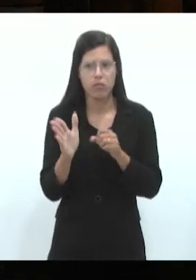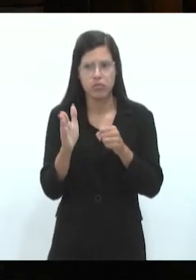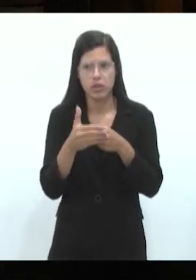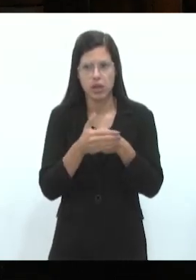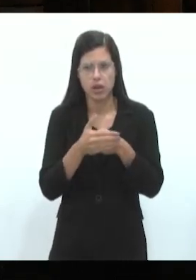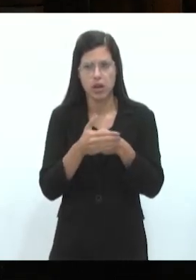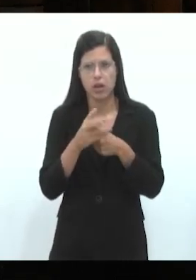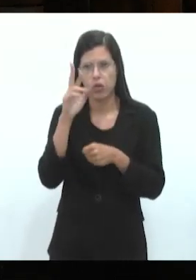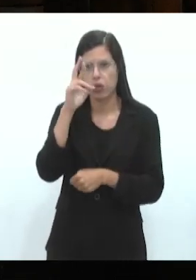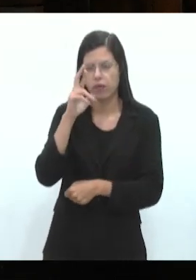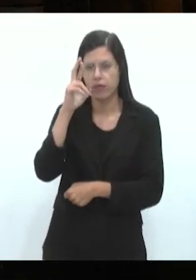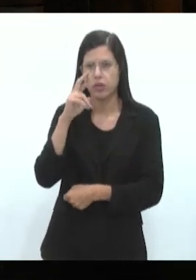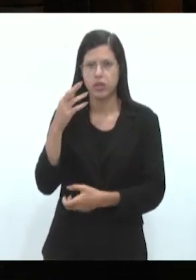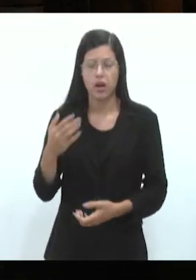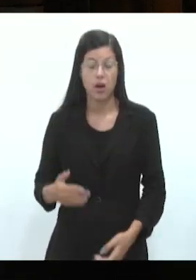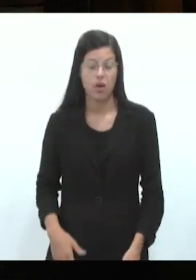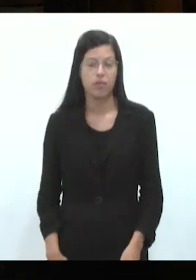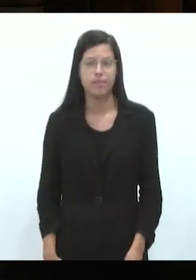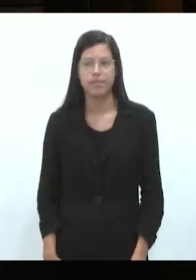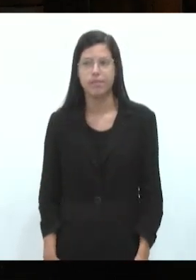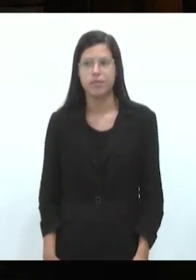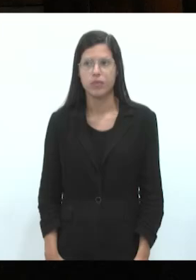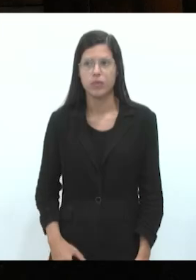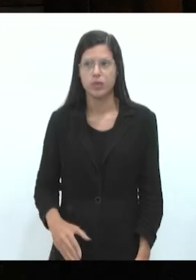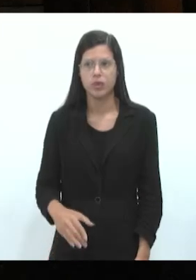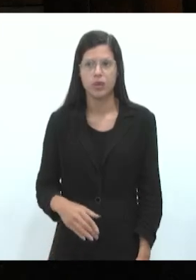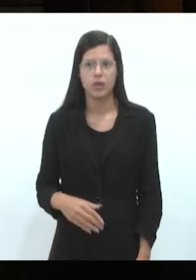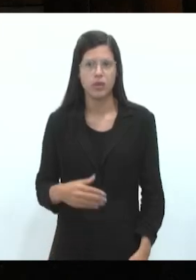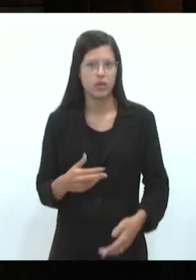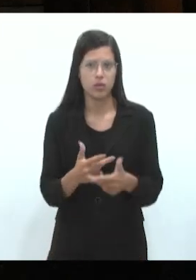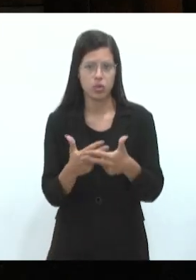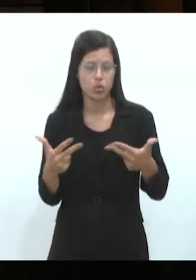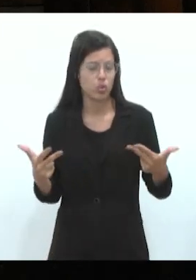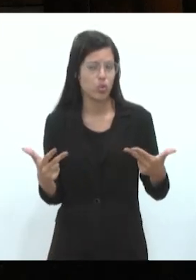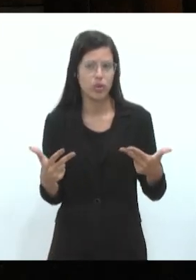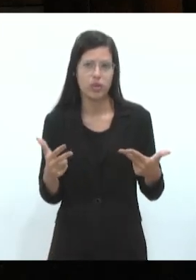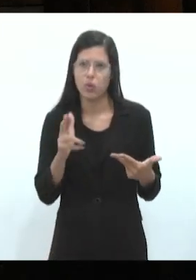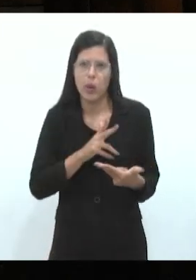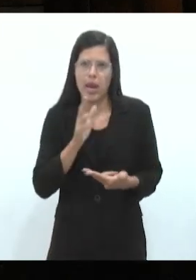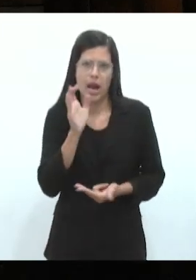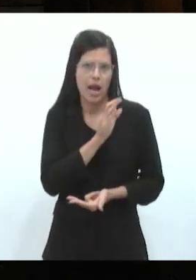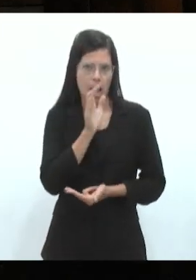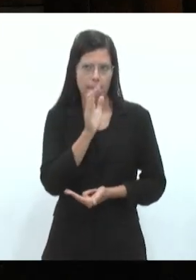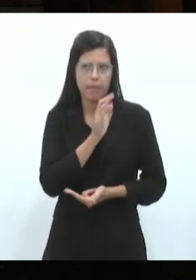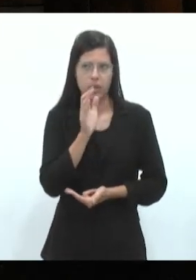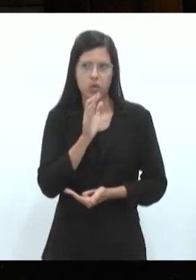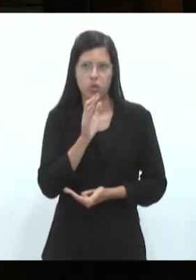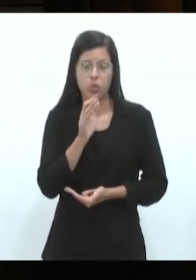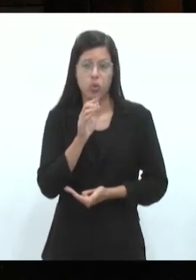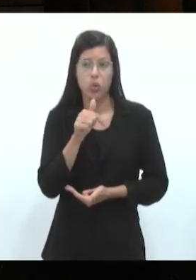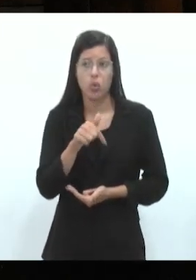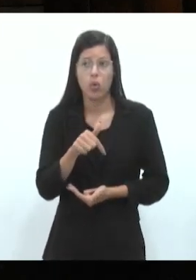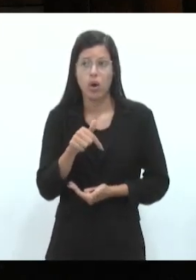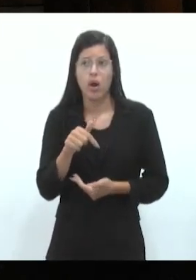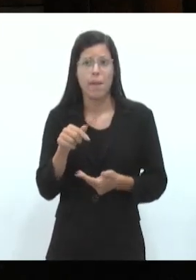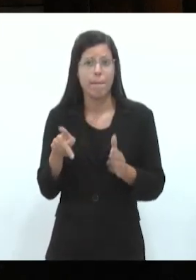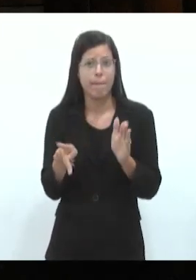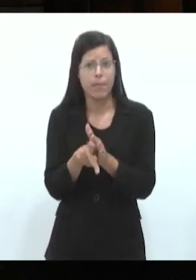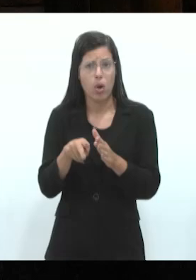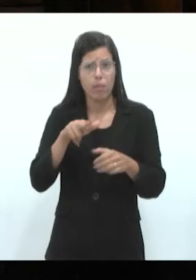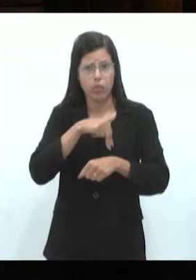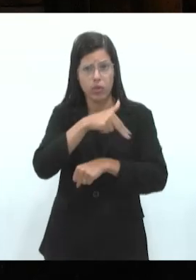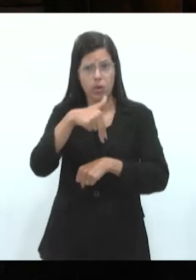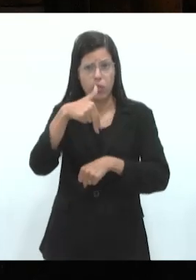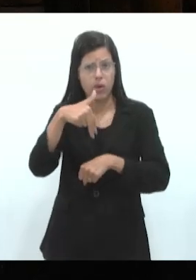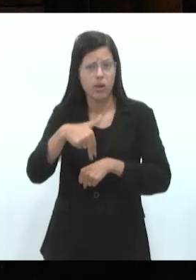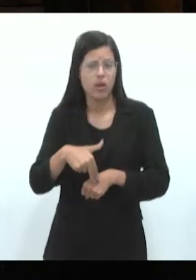acontece com o estalo do dedo. E COAF, sigilo fiscal, etc., são cuidados pela União. Então,